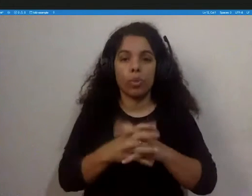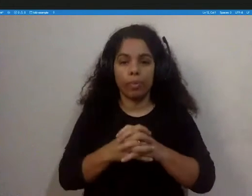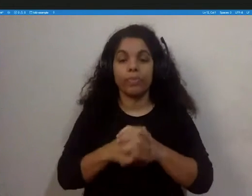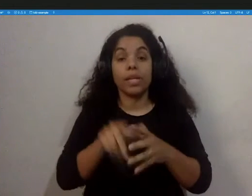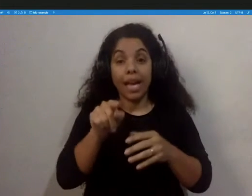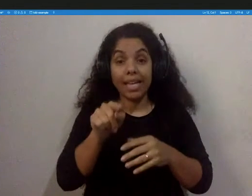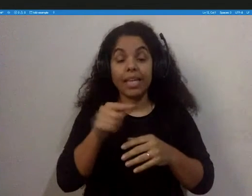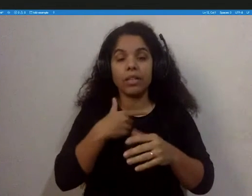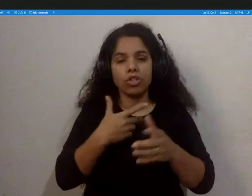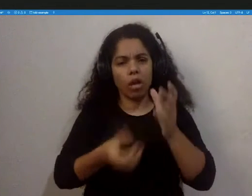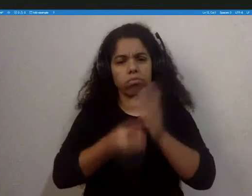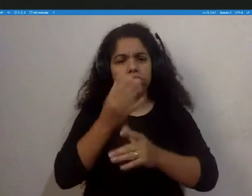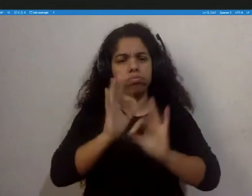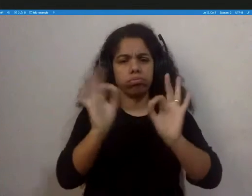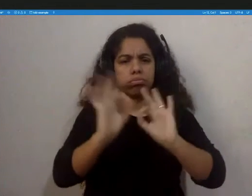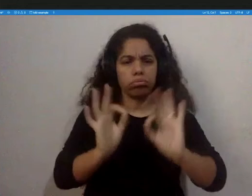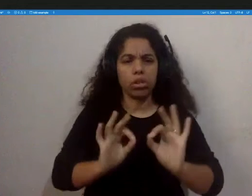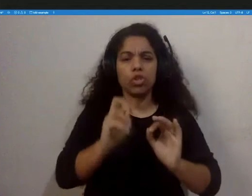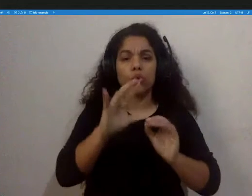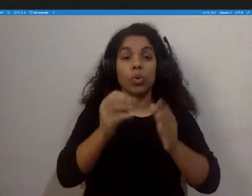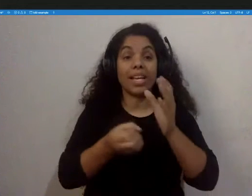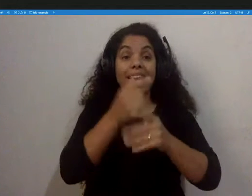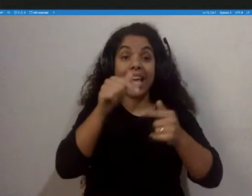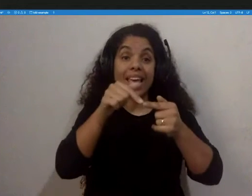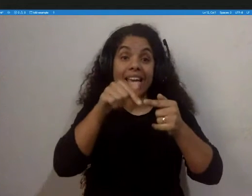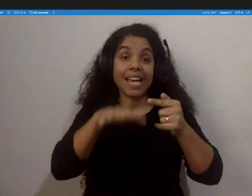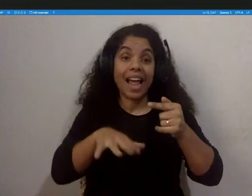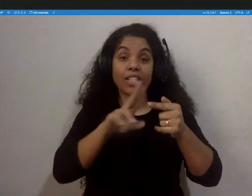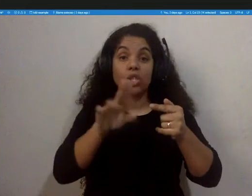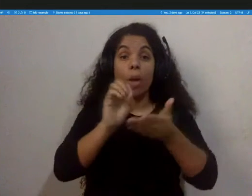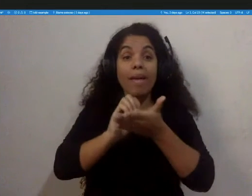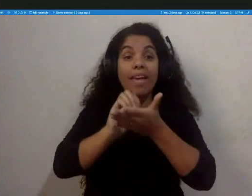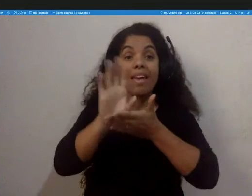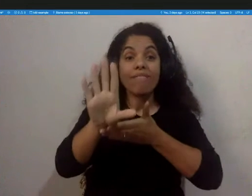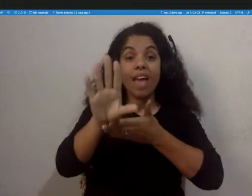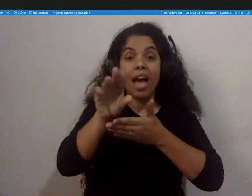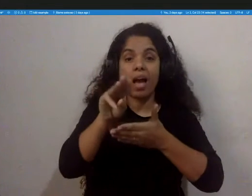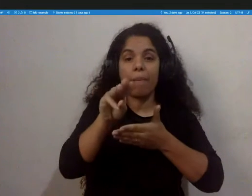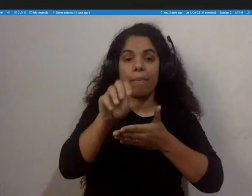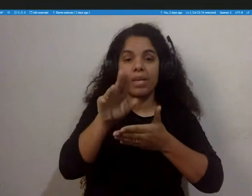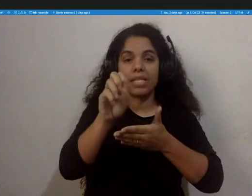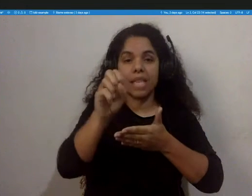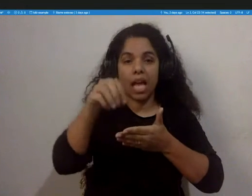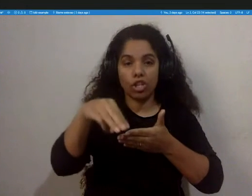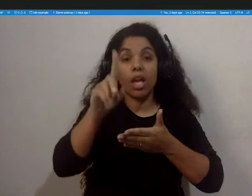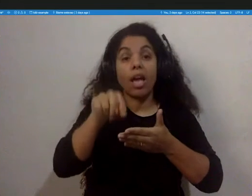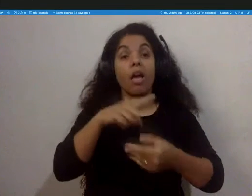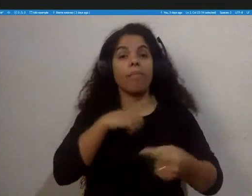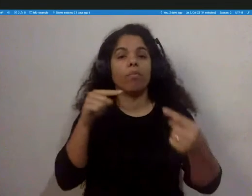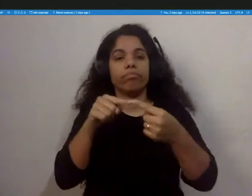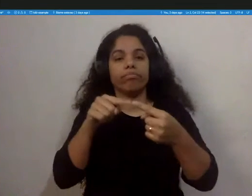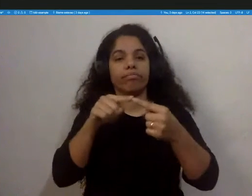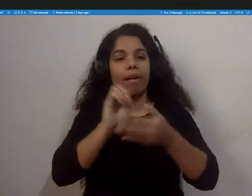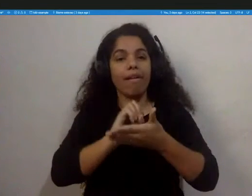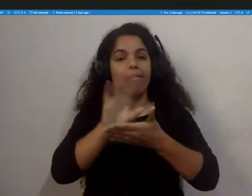Aqui eu já criei mais ou menos a estrutura, então eu criei uma classe que eu chamo enviar mensagem. É isso. O meu objetivo é